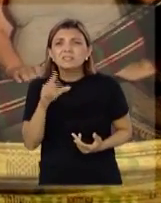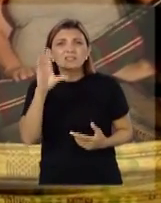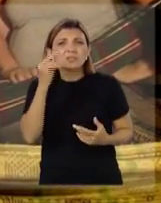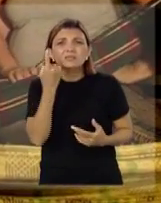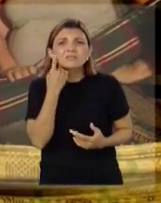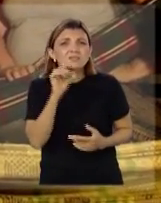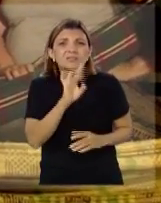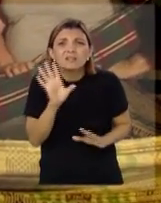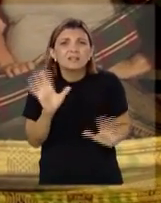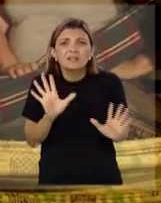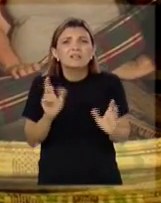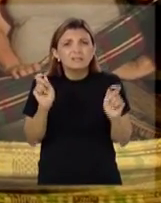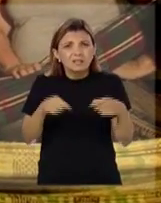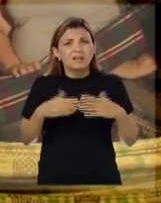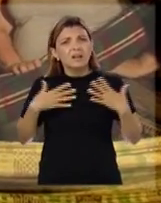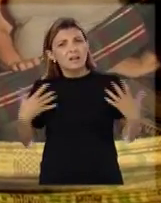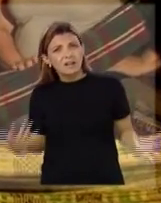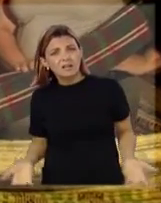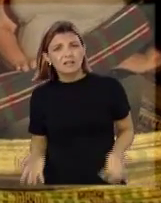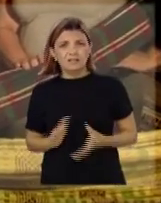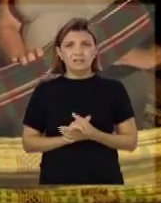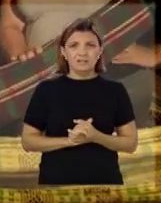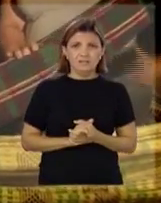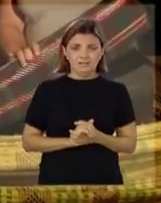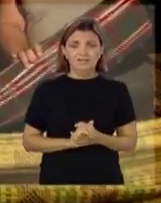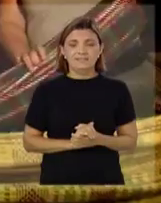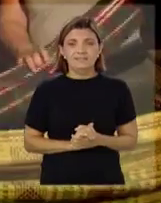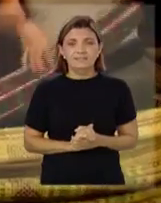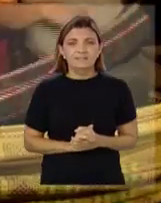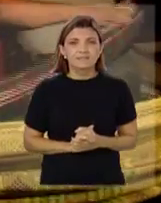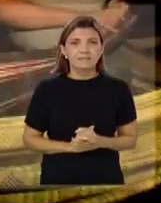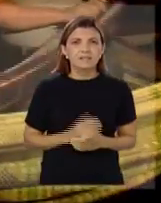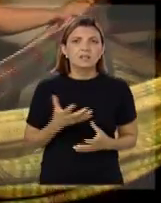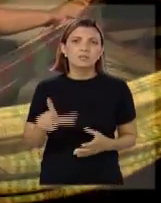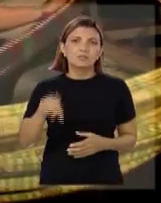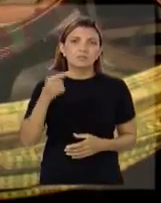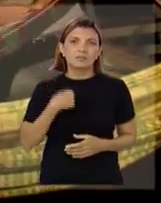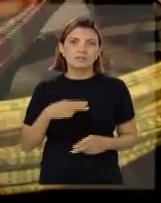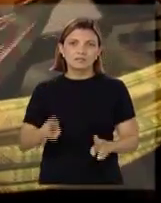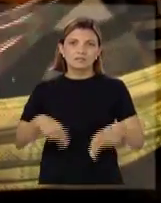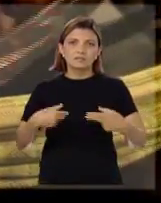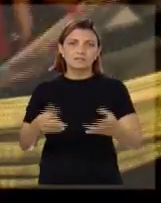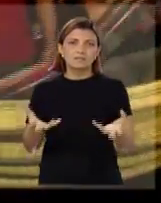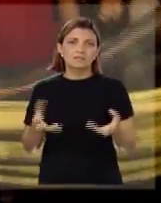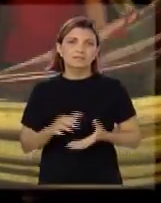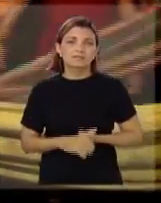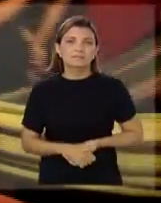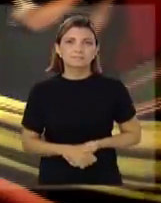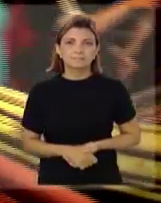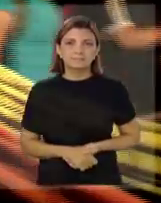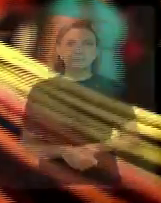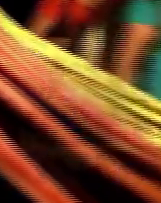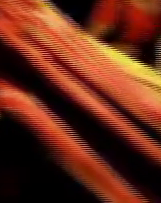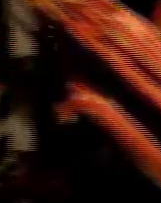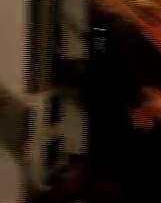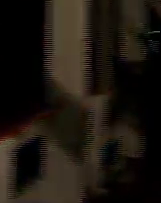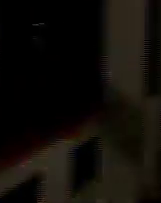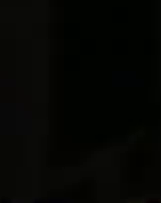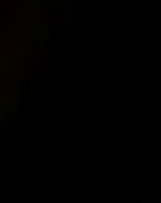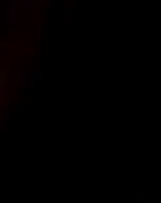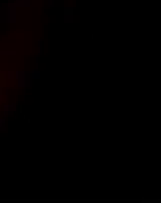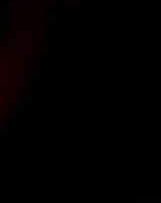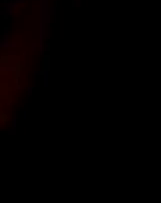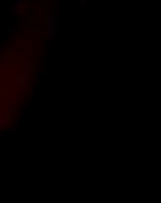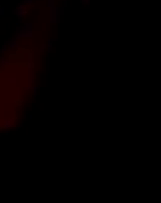noite só, relaxa que vai dar tudo certo, tá bom? Isso é muito legal. Vou ficar com essa aqui, pra gente. Pode escolher.